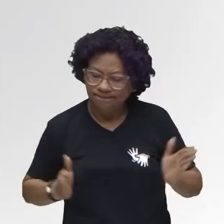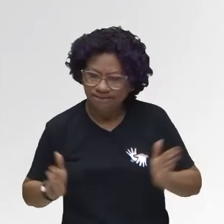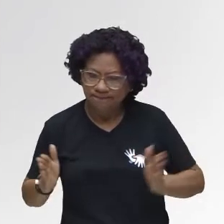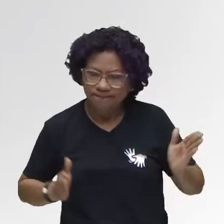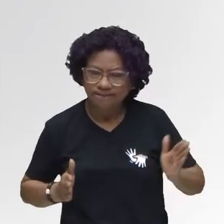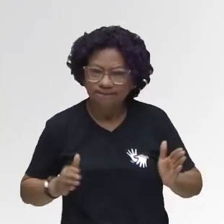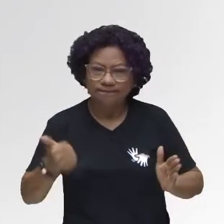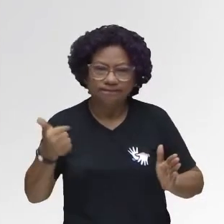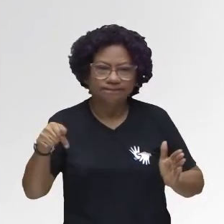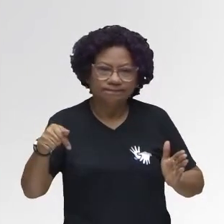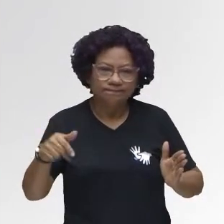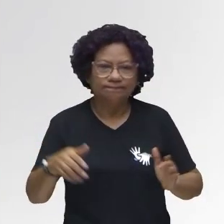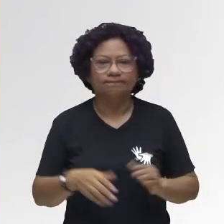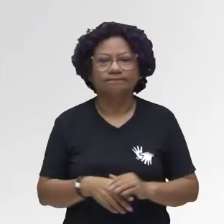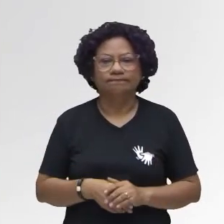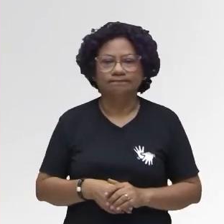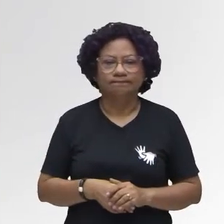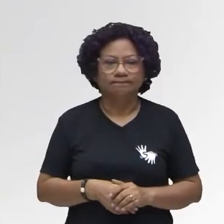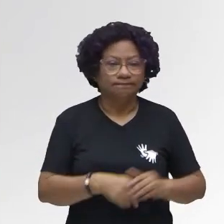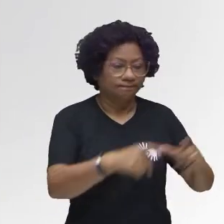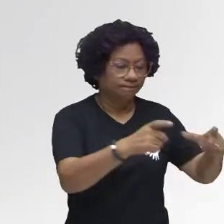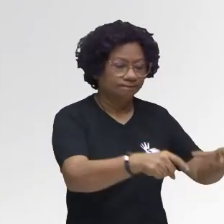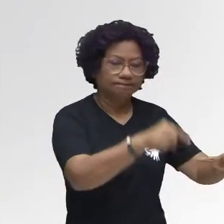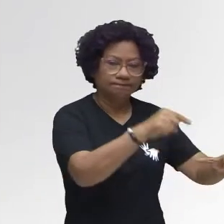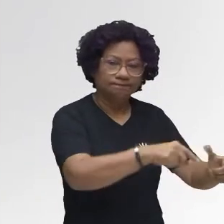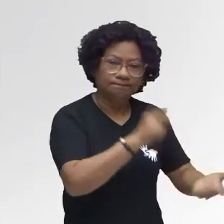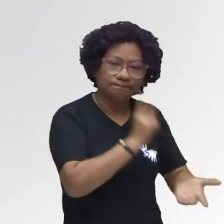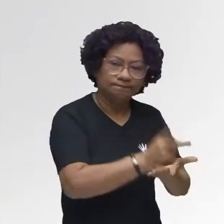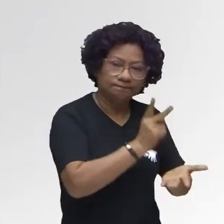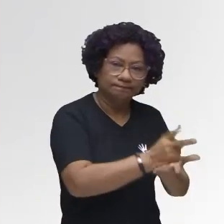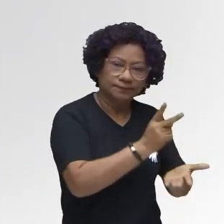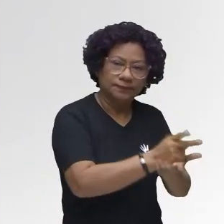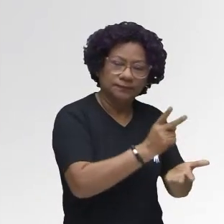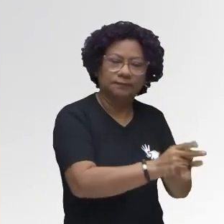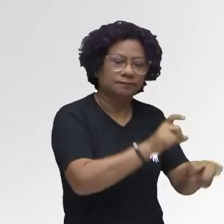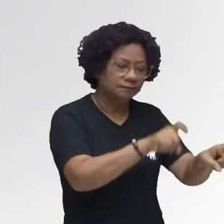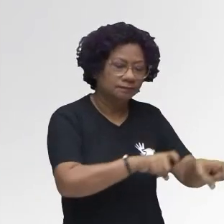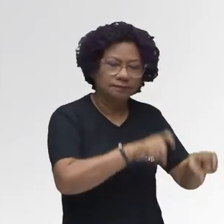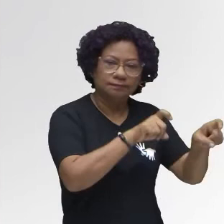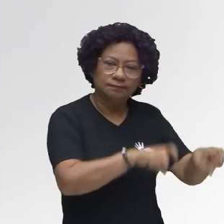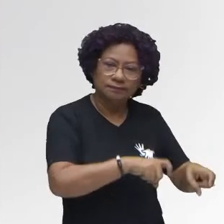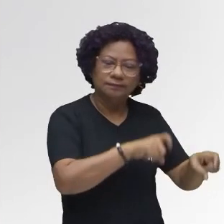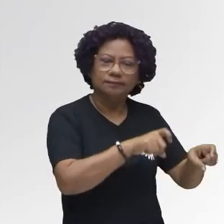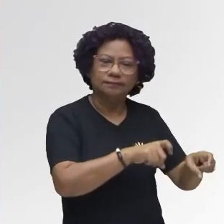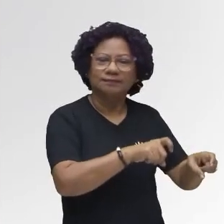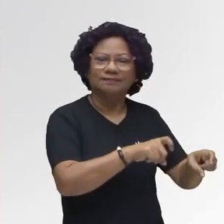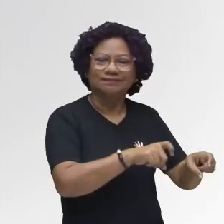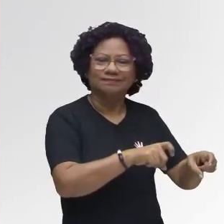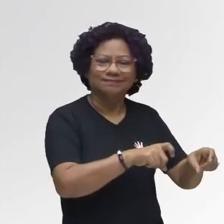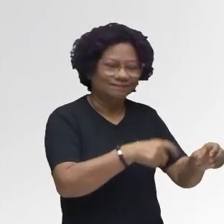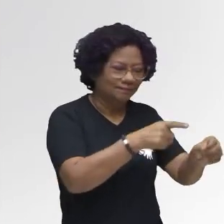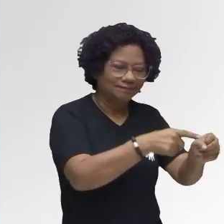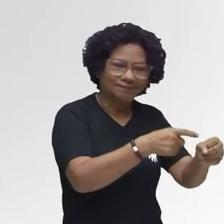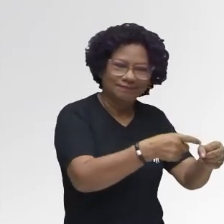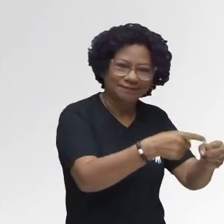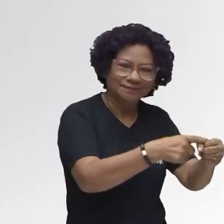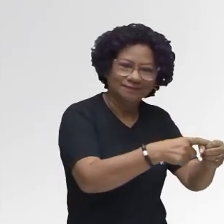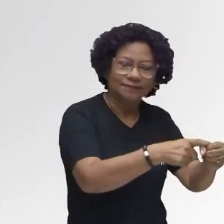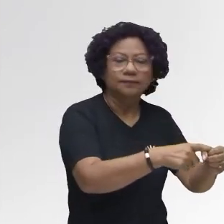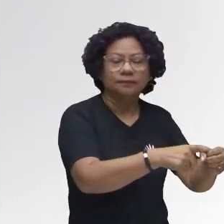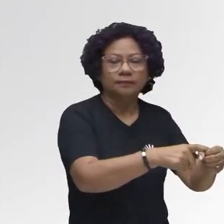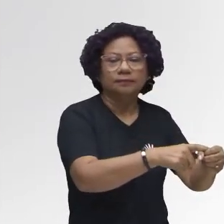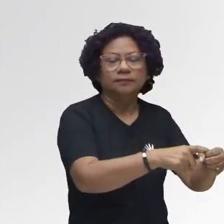porque é quando vai aparecer o desenvolvimento das minas. Então, o ouro e as pedras preciosas vão ser